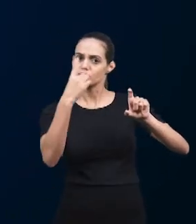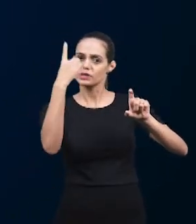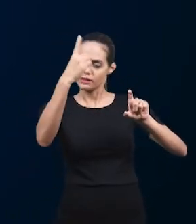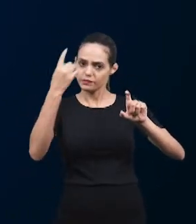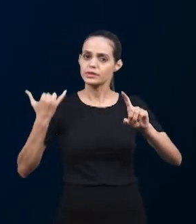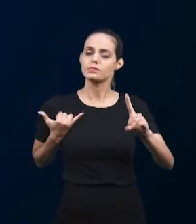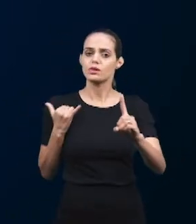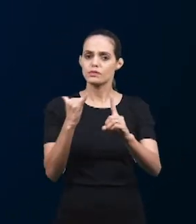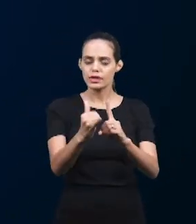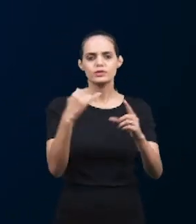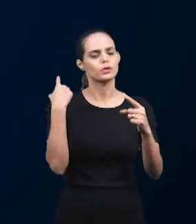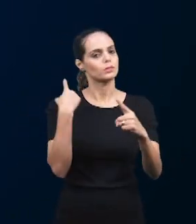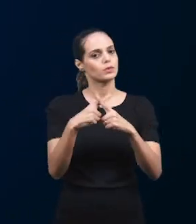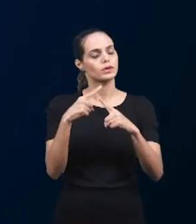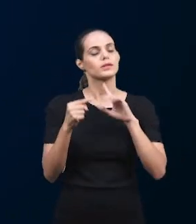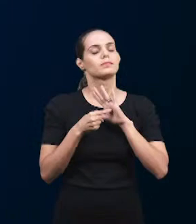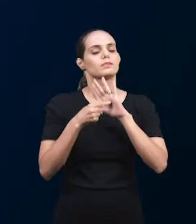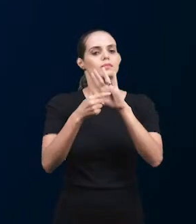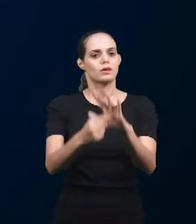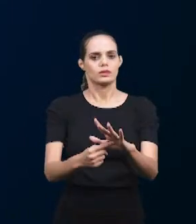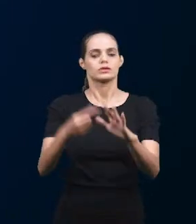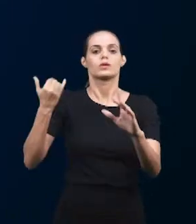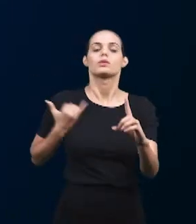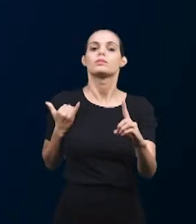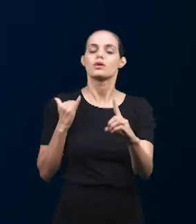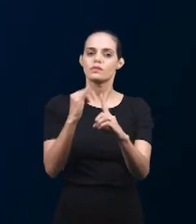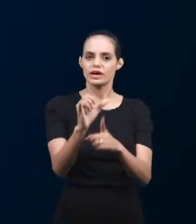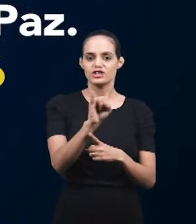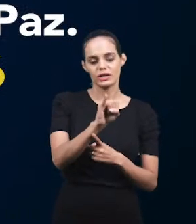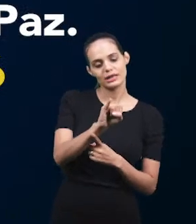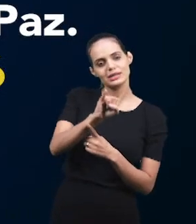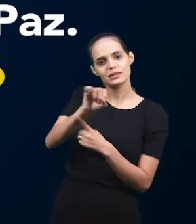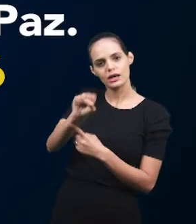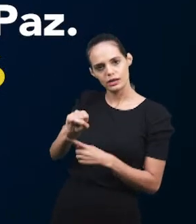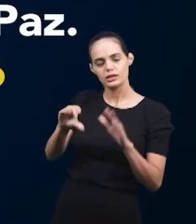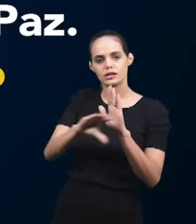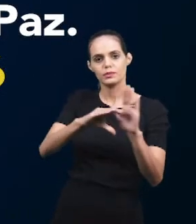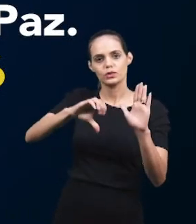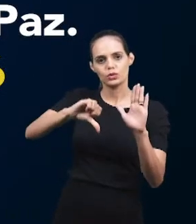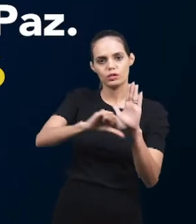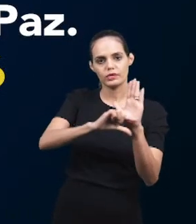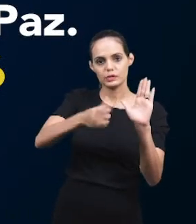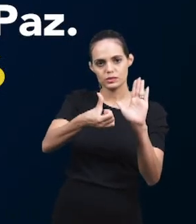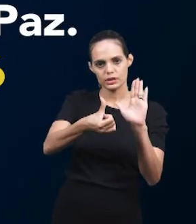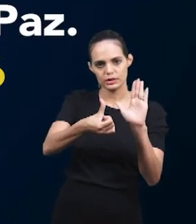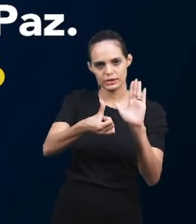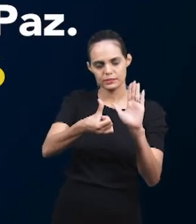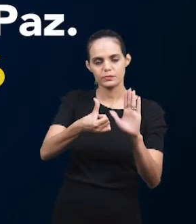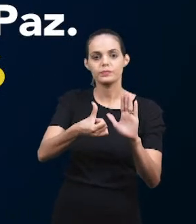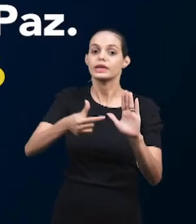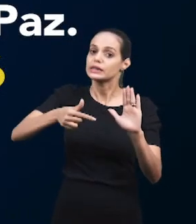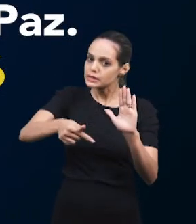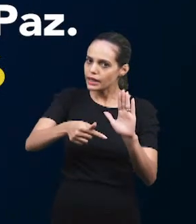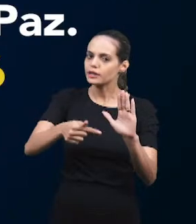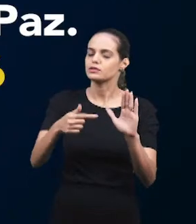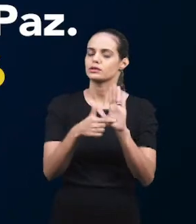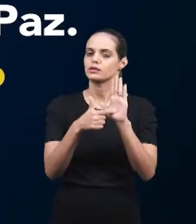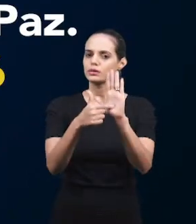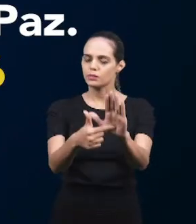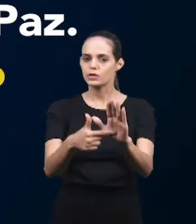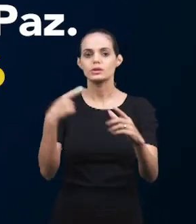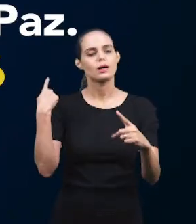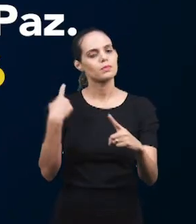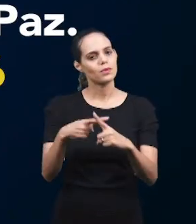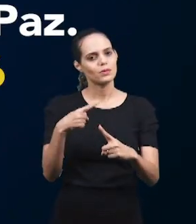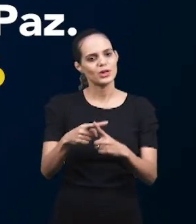porque retoma para uma profecia descrita aqui em Isaías, capítulo 9, versos 6 e 7, que diz, porque